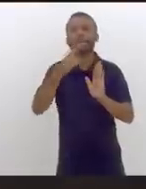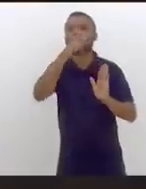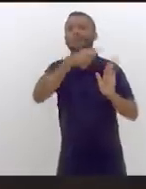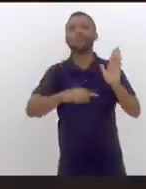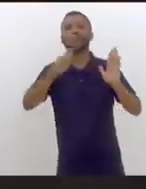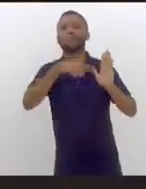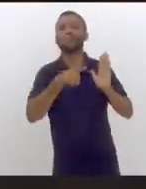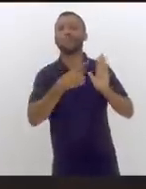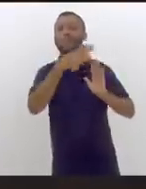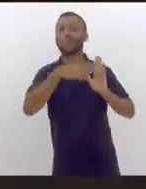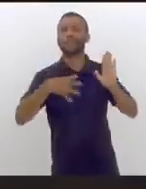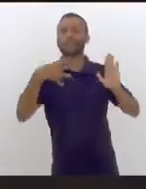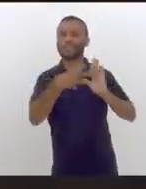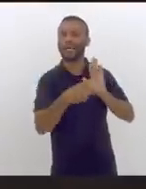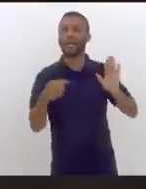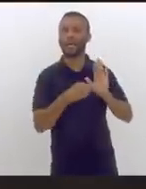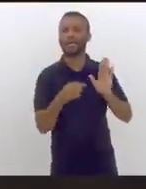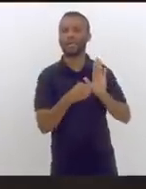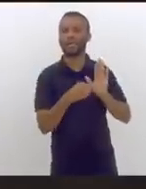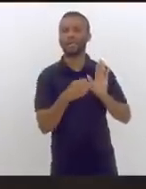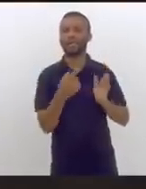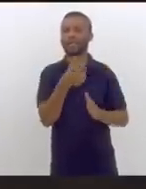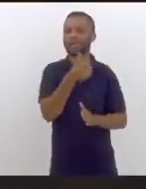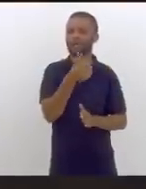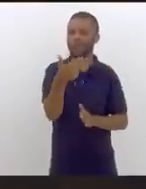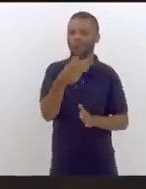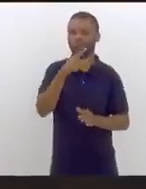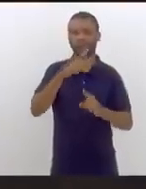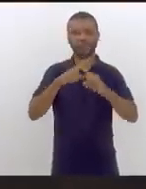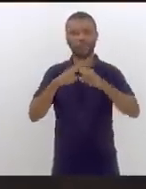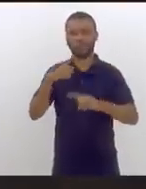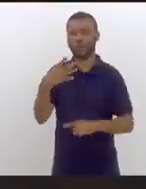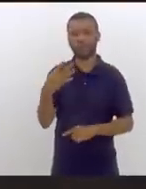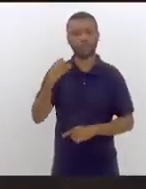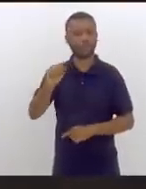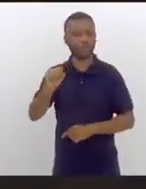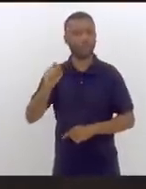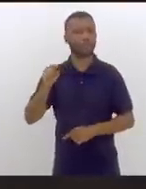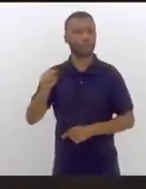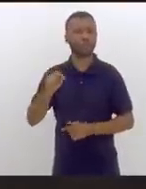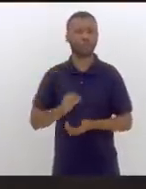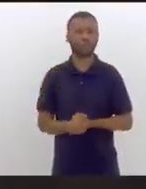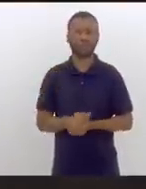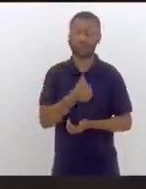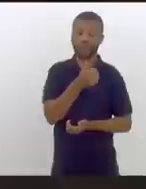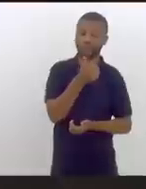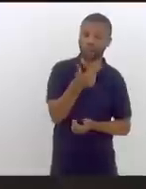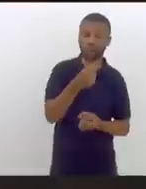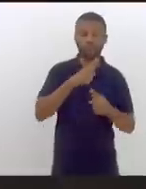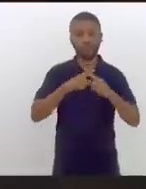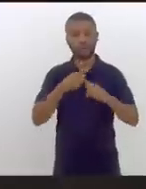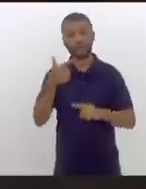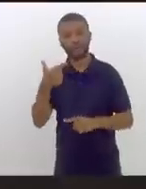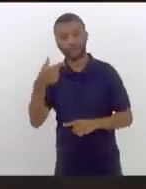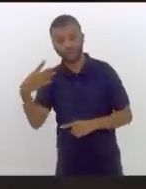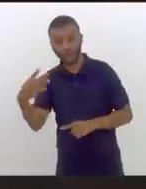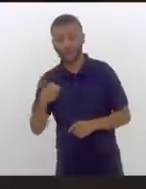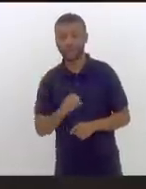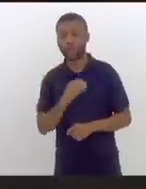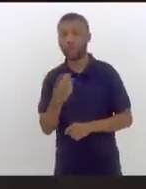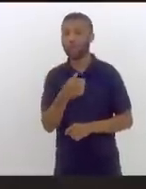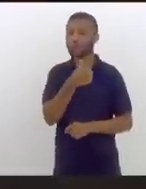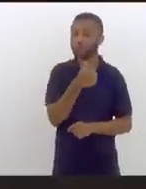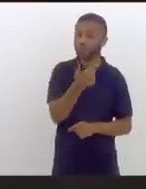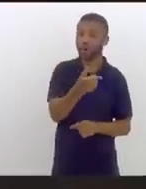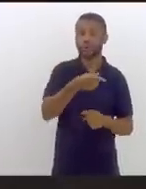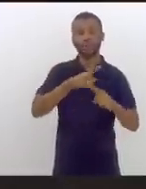acabar de vez com a Escala 12 por 48 12 por 24 12 por 48 porque